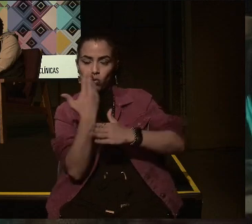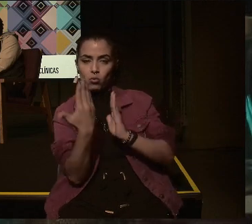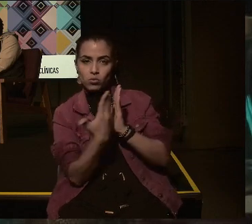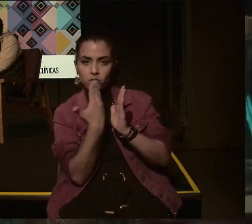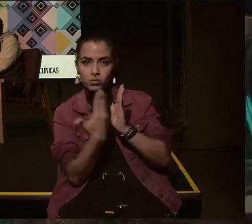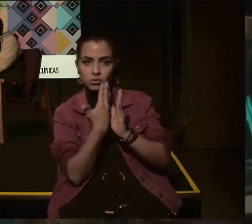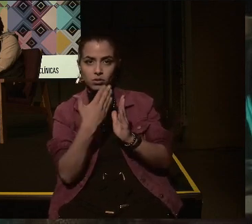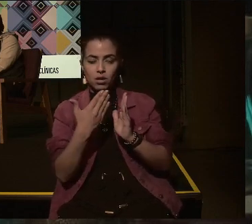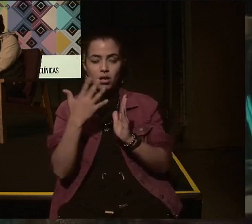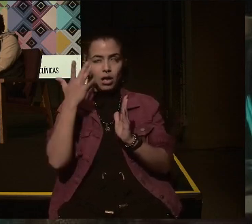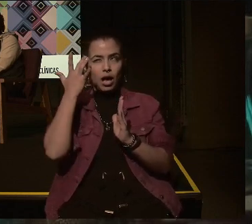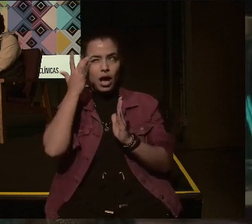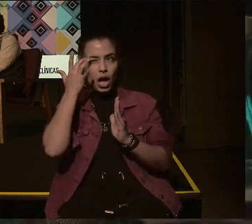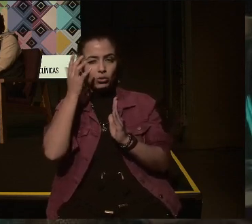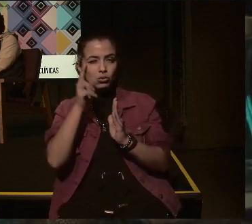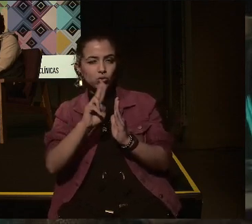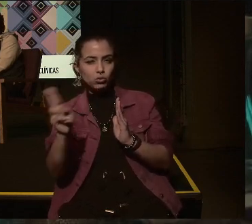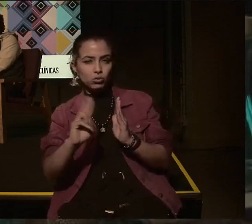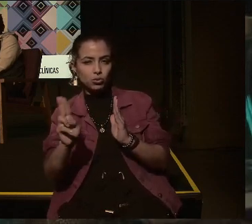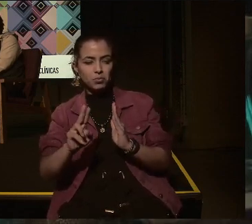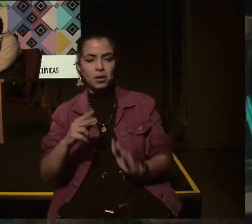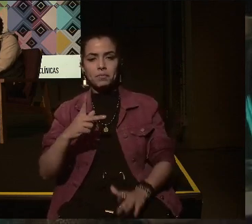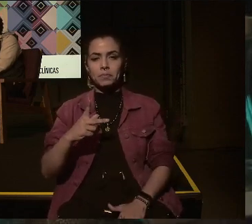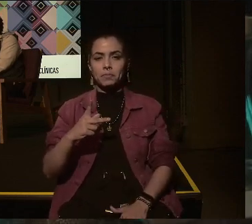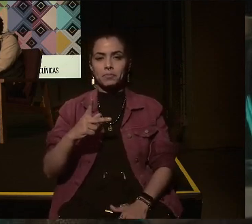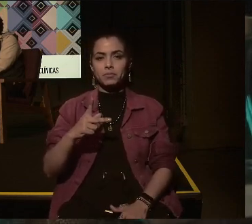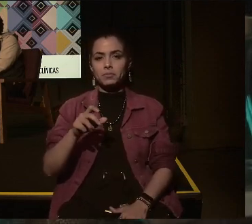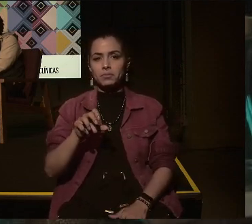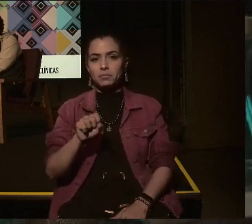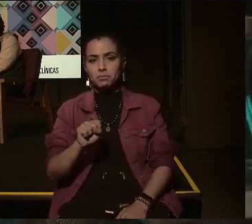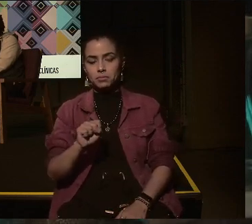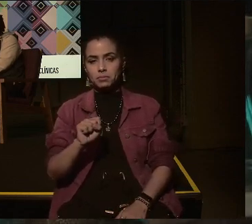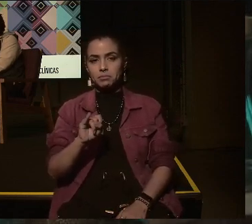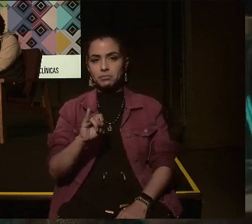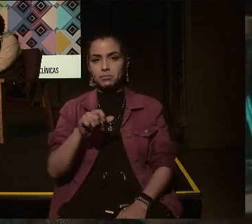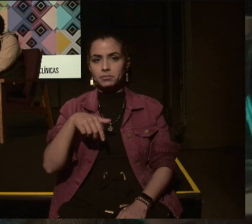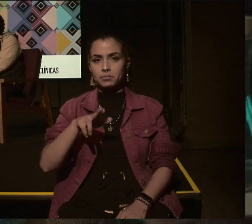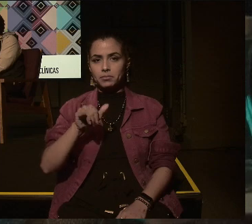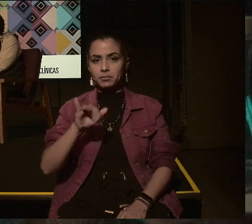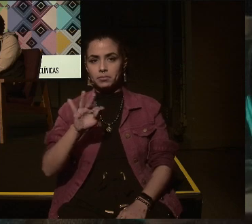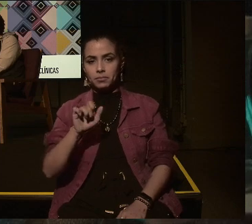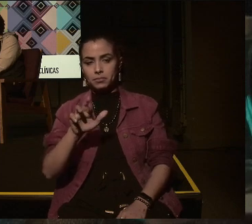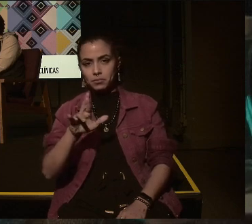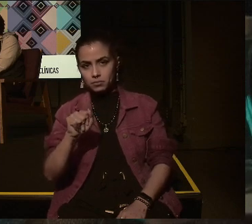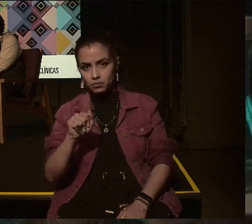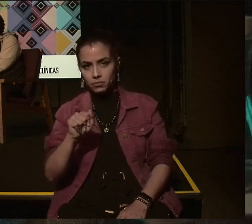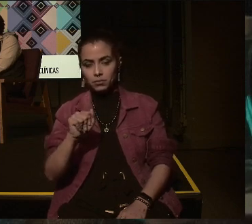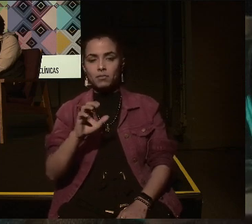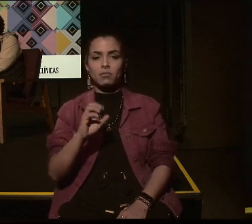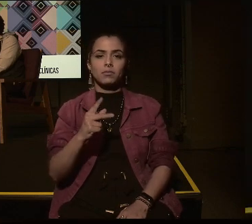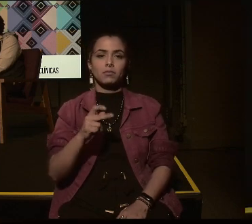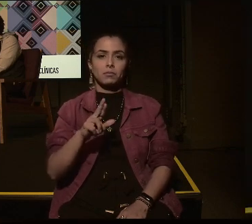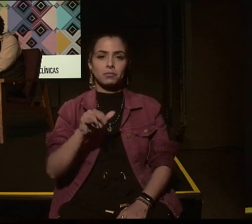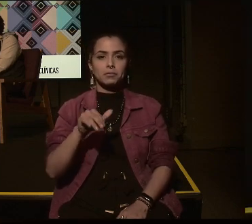psicoterapia da oprimida, acho que é. E ali ele está, livro de